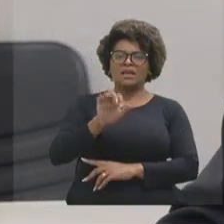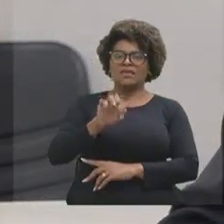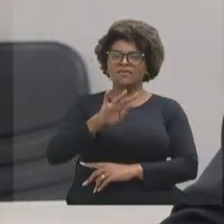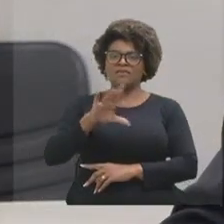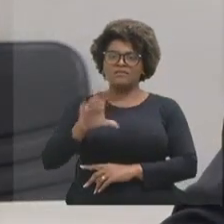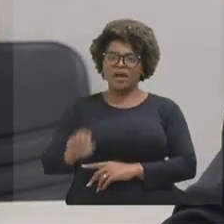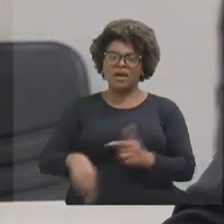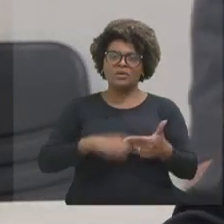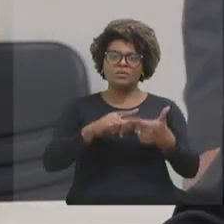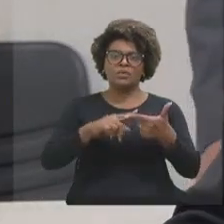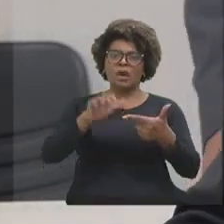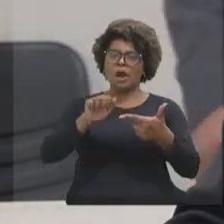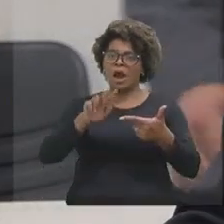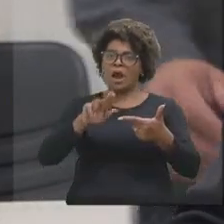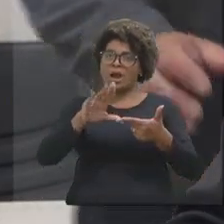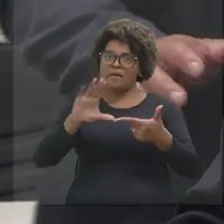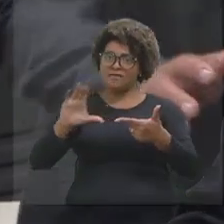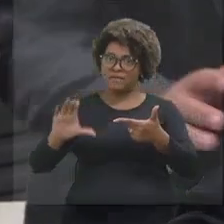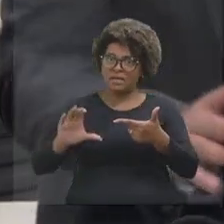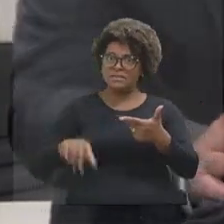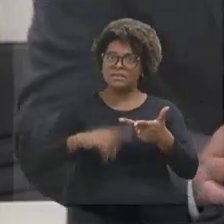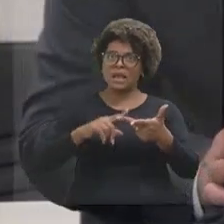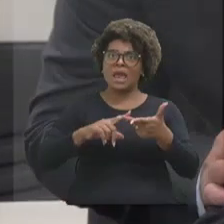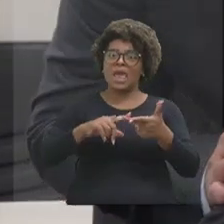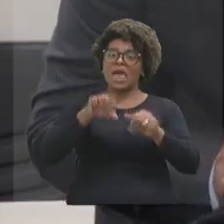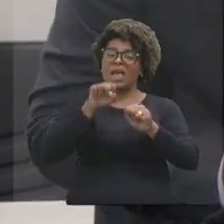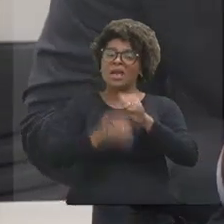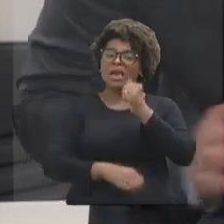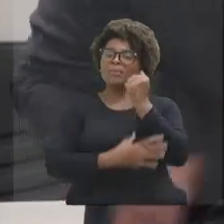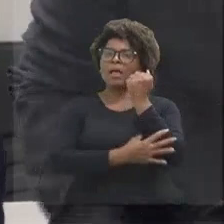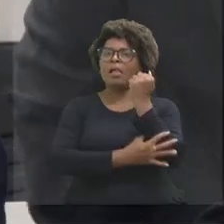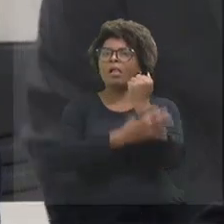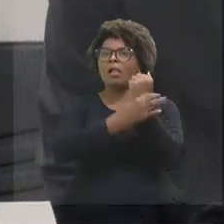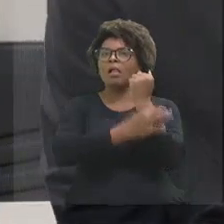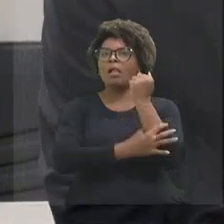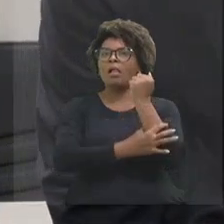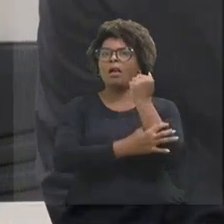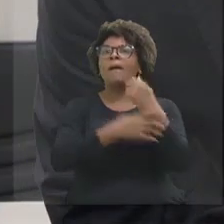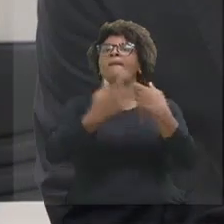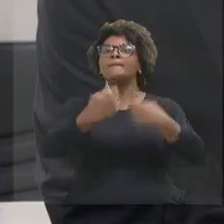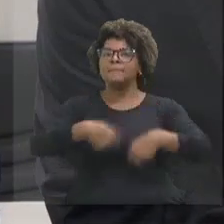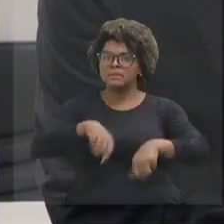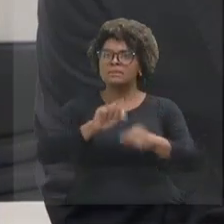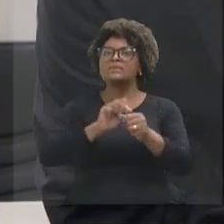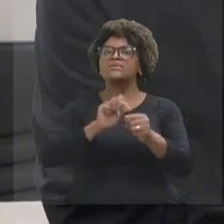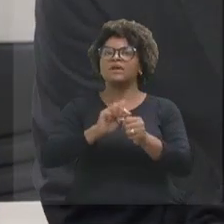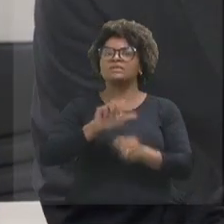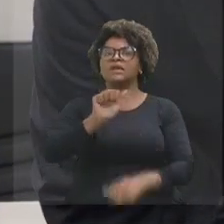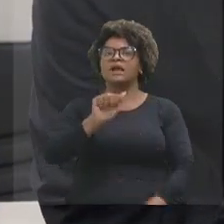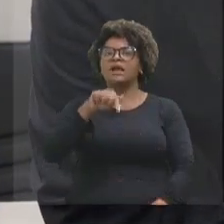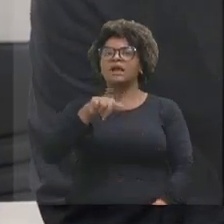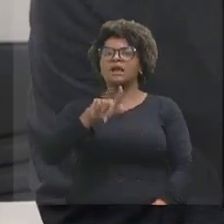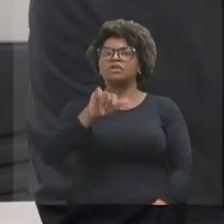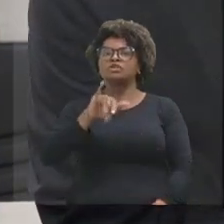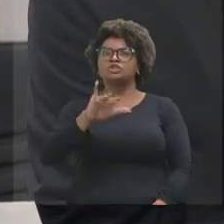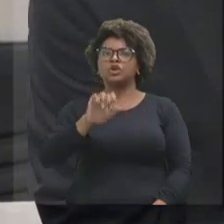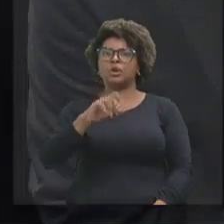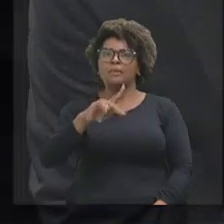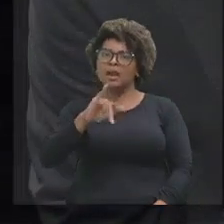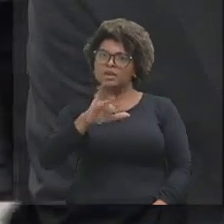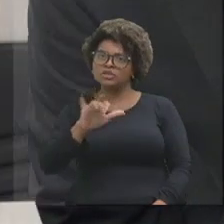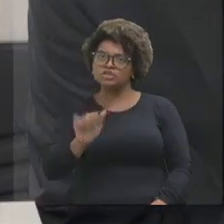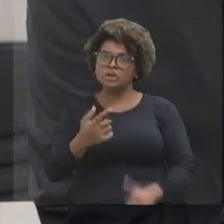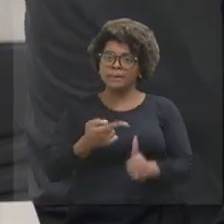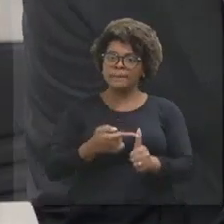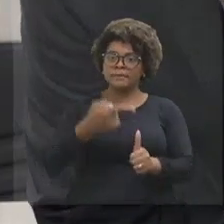fratura de firme idoso no tempo certo a gente tem que fazer angioplastia primária a gente tem que fazer trombose de AVC